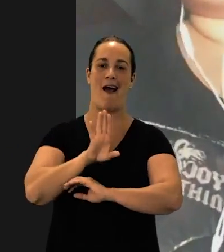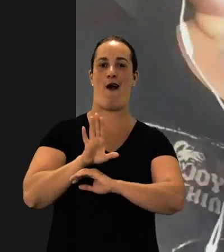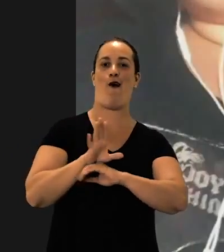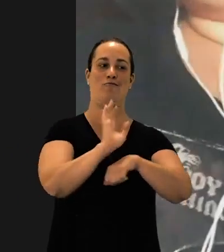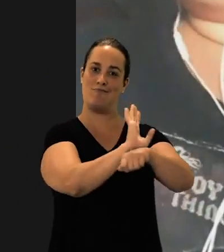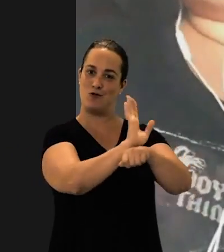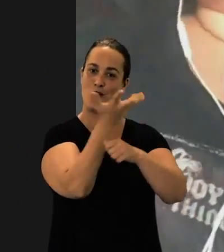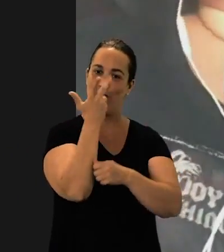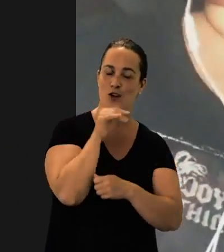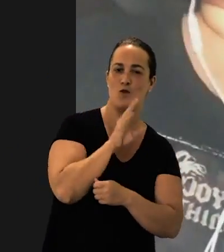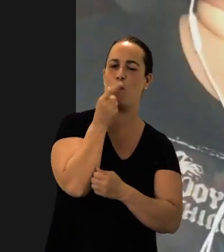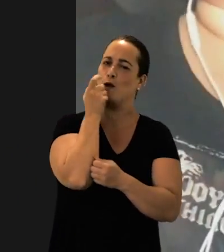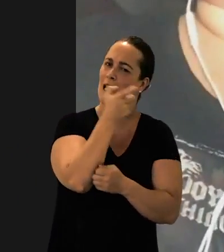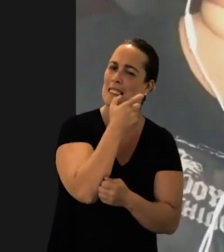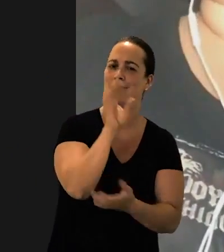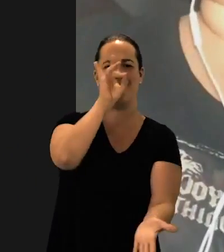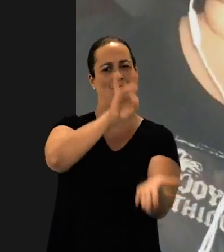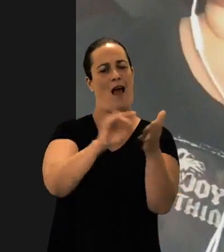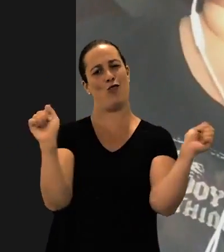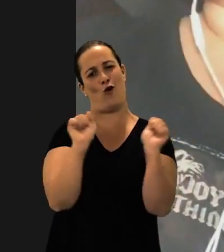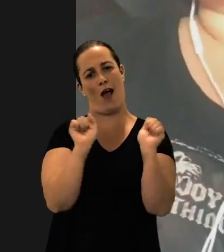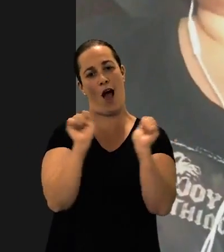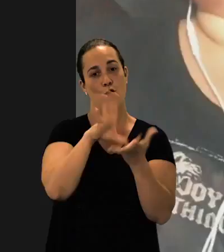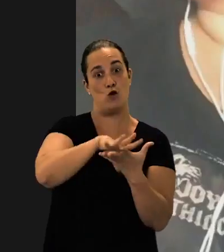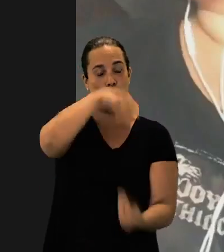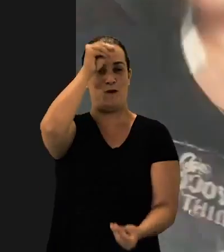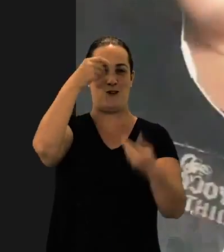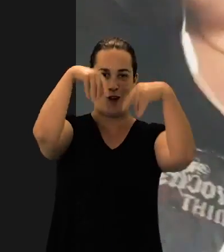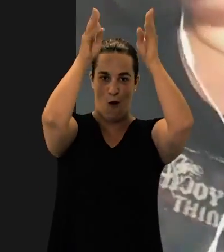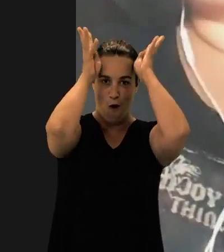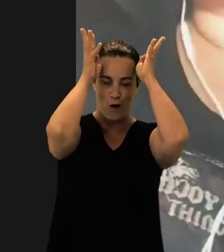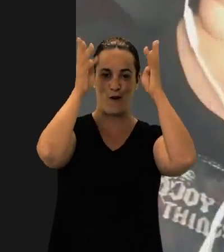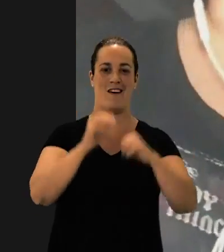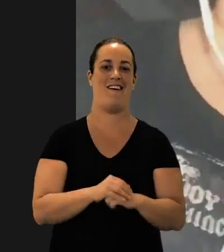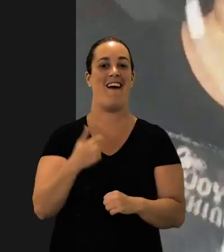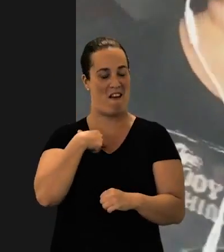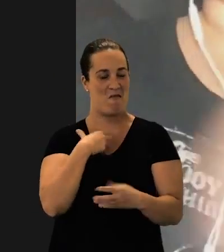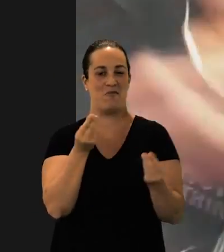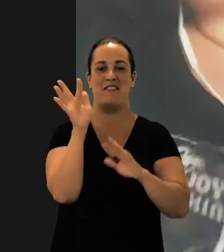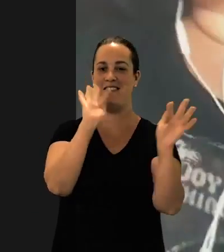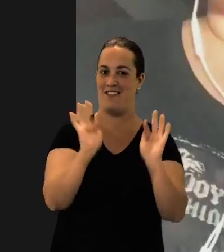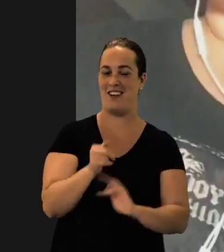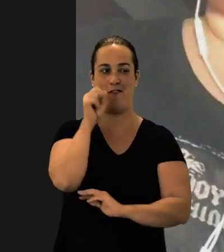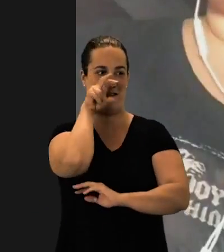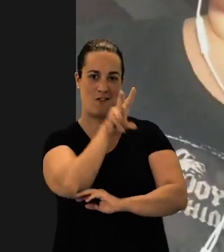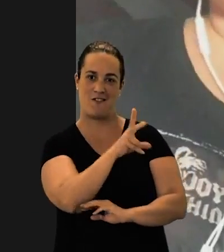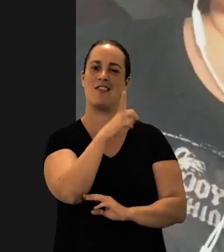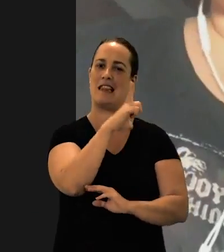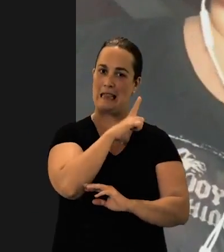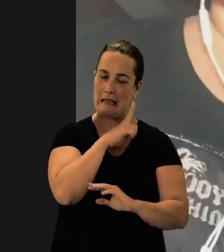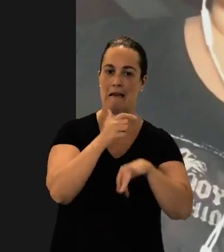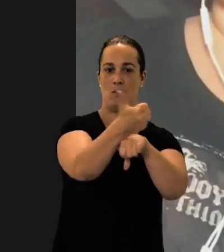de levar um vídeo infantil, então foi muito interessante mesmo. Adoraram o Sumiço da Coroa. Eu mesma, de vocês, fiquei